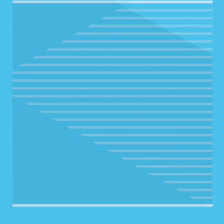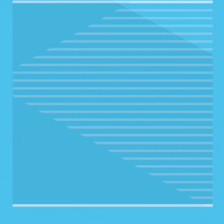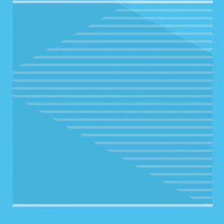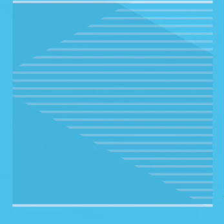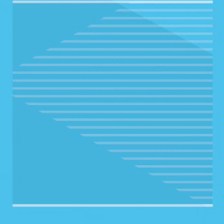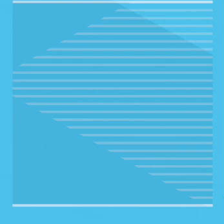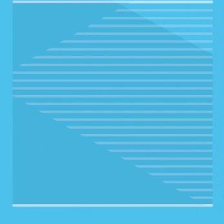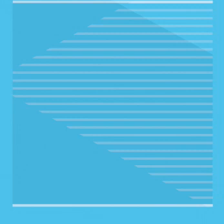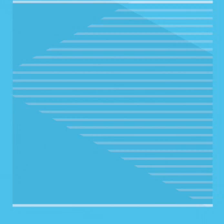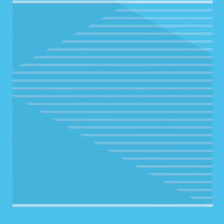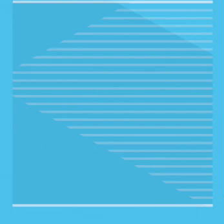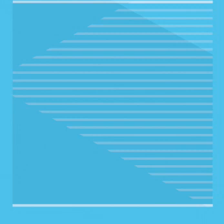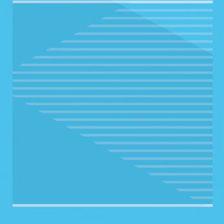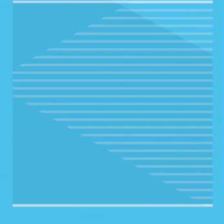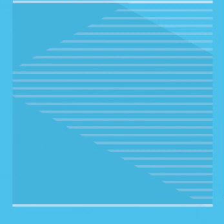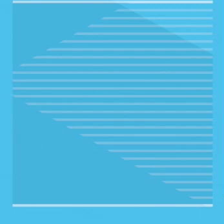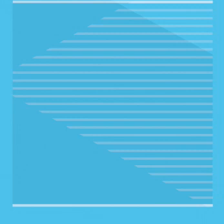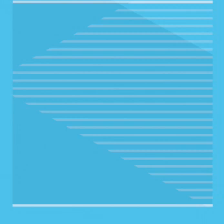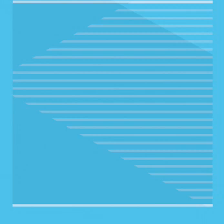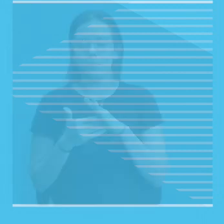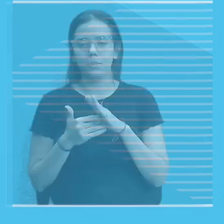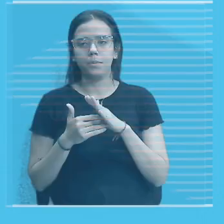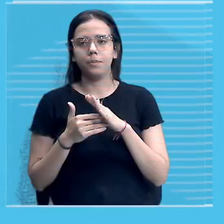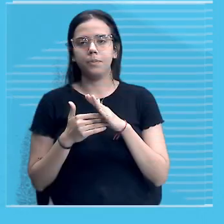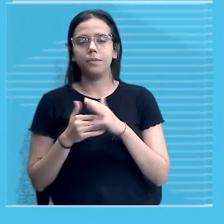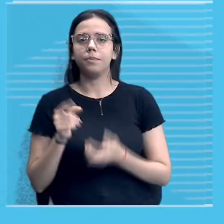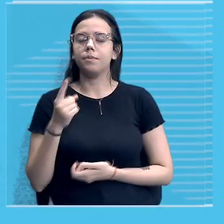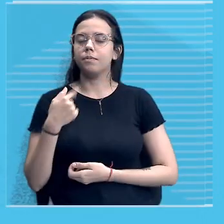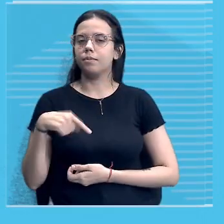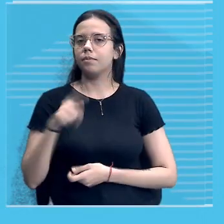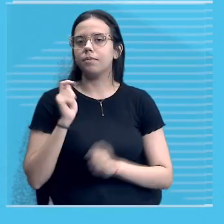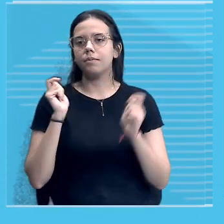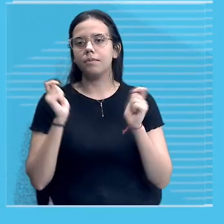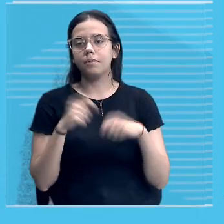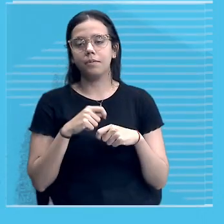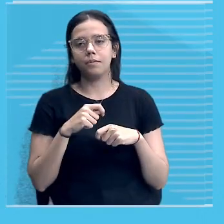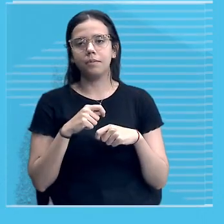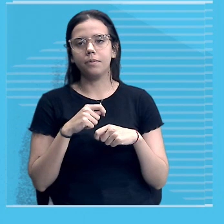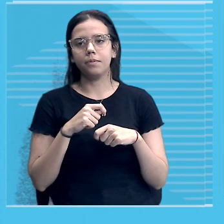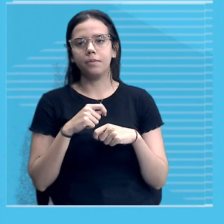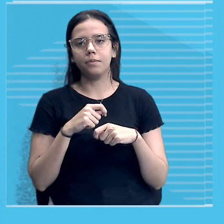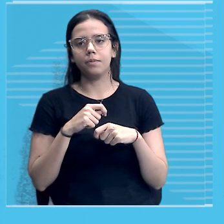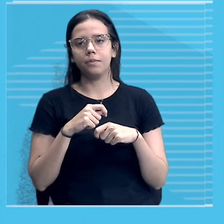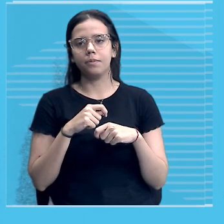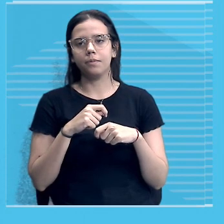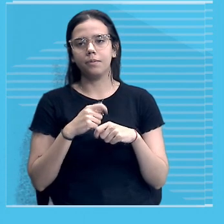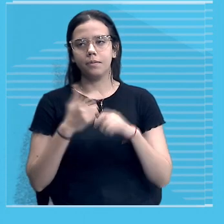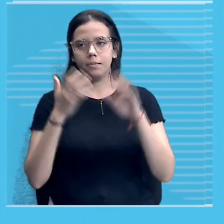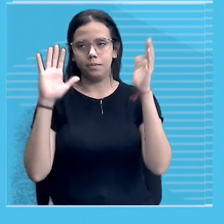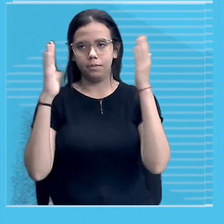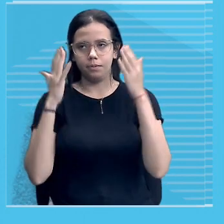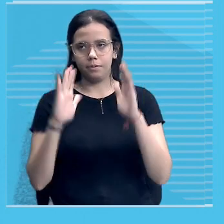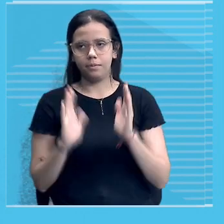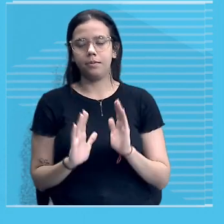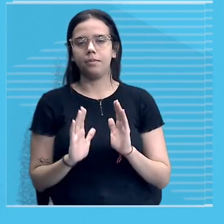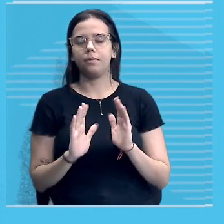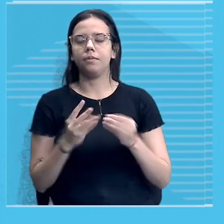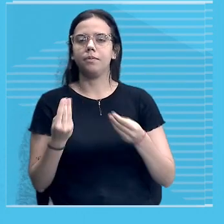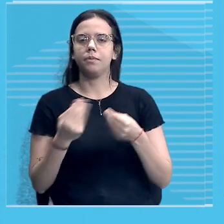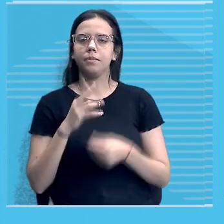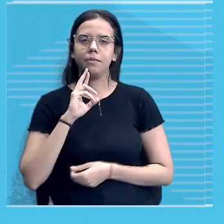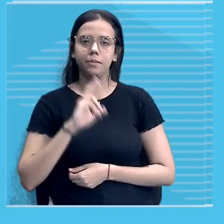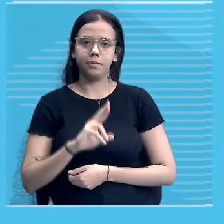um tempinho aí tá certo para você é analisar a nossa